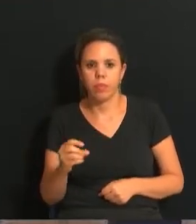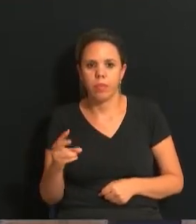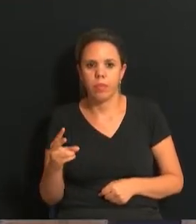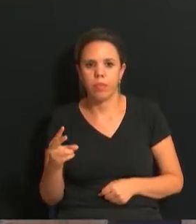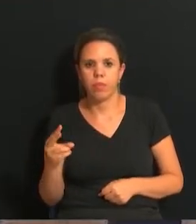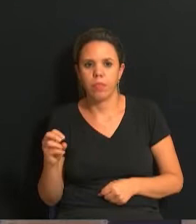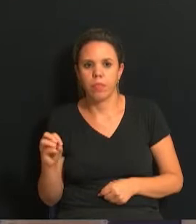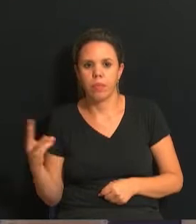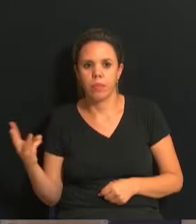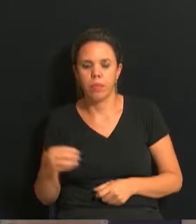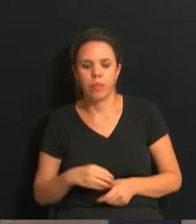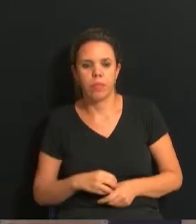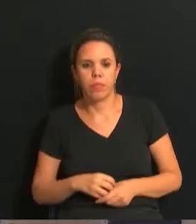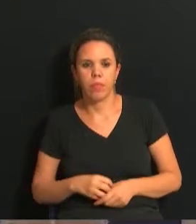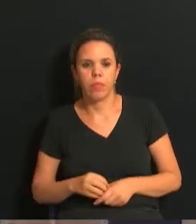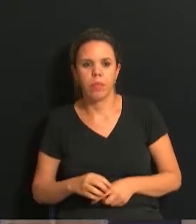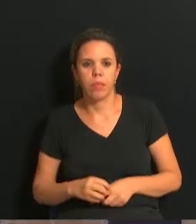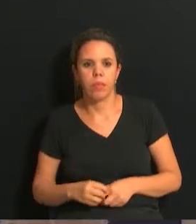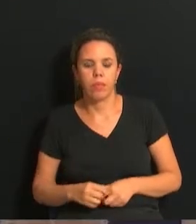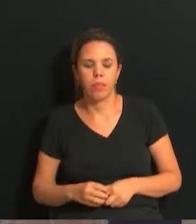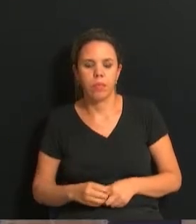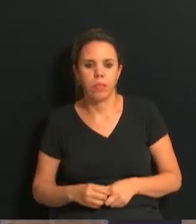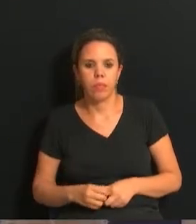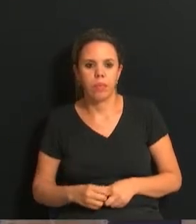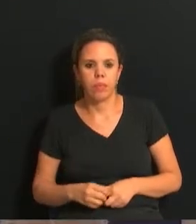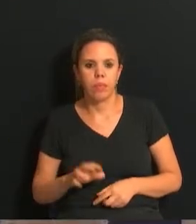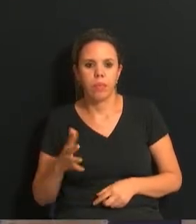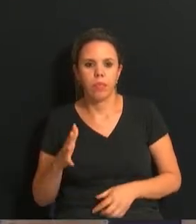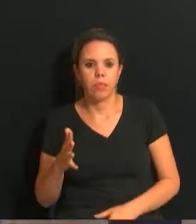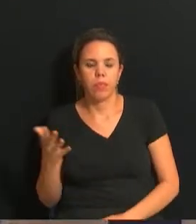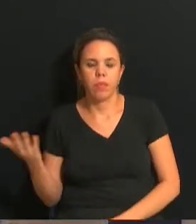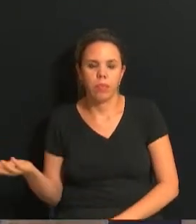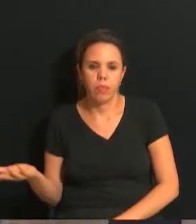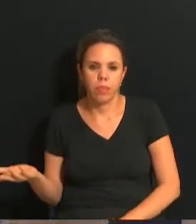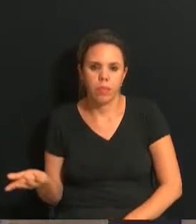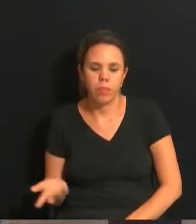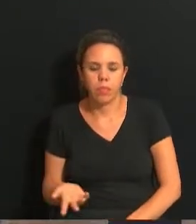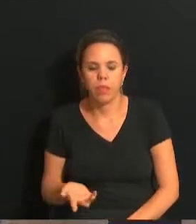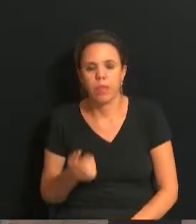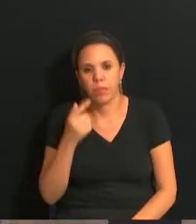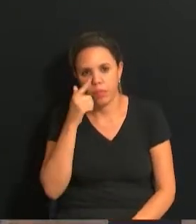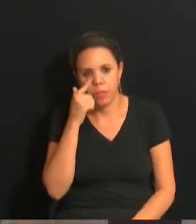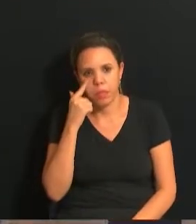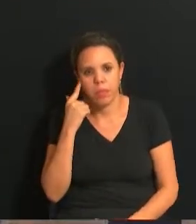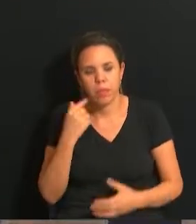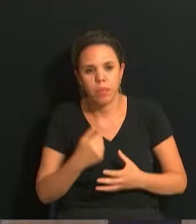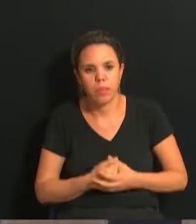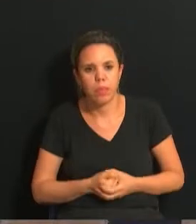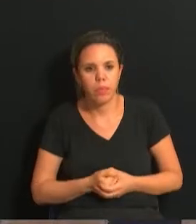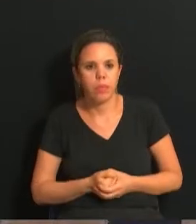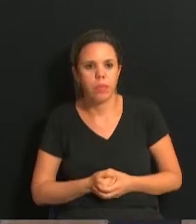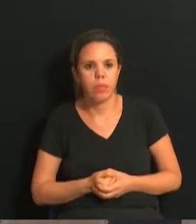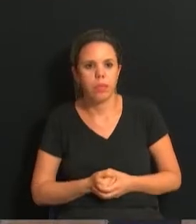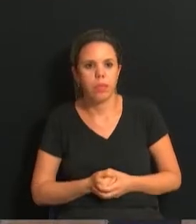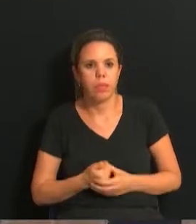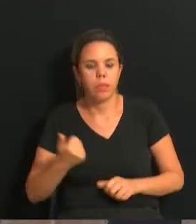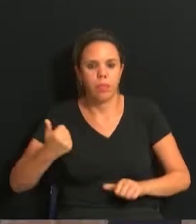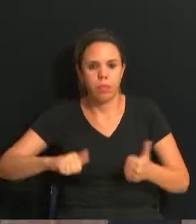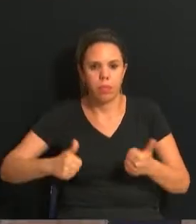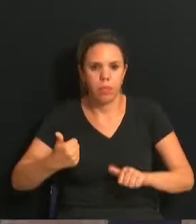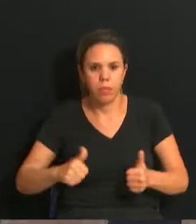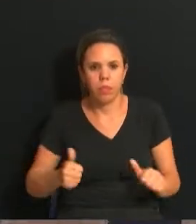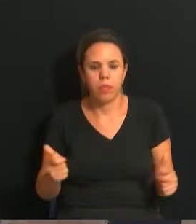503. Então, talvez aqui nesse caso tenha que houve a variação foi